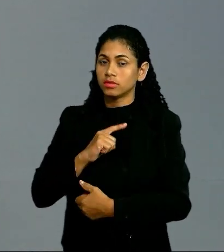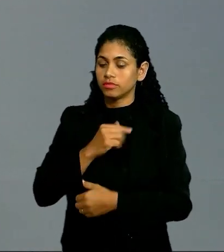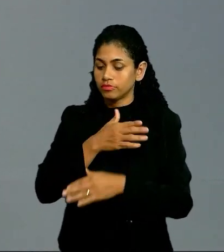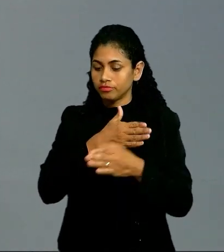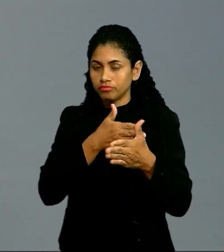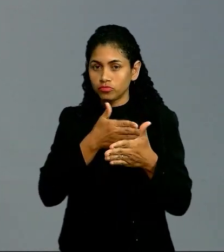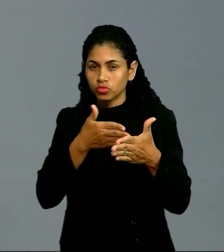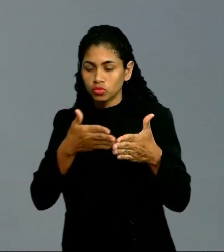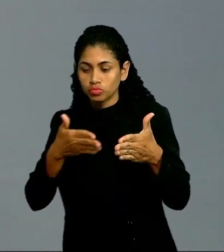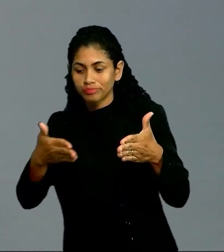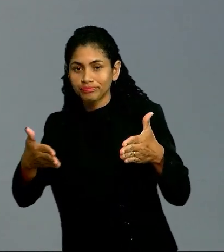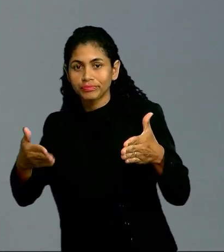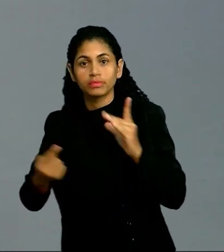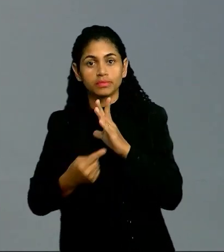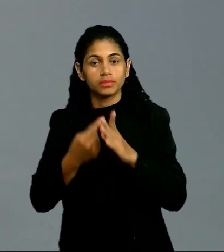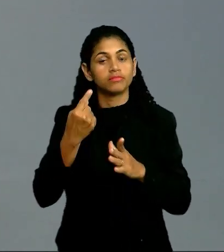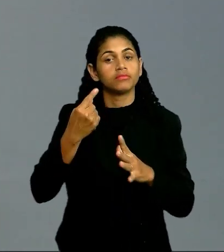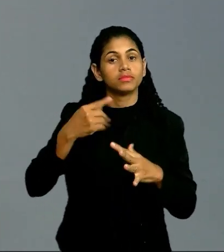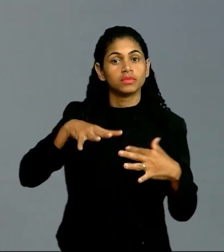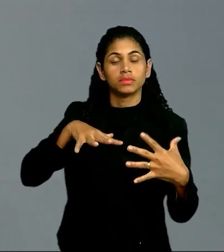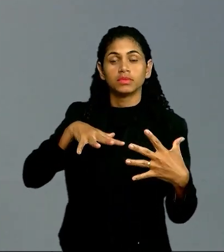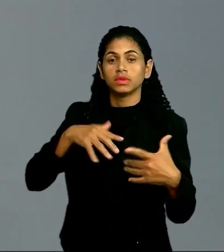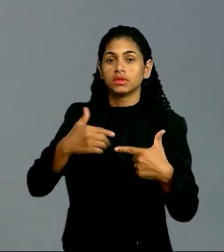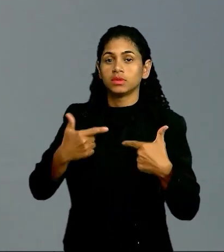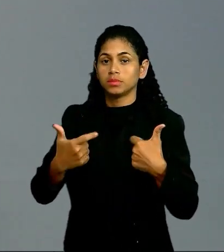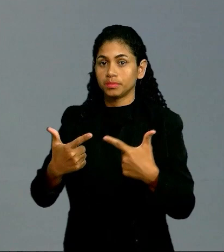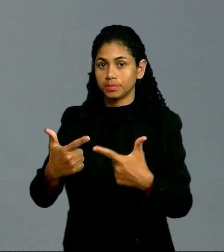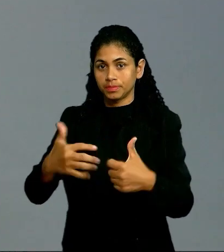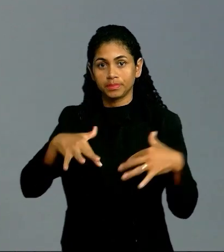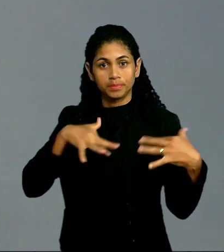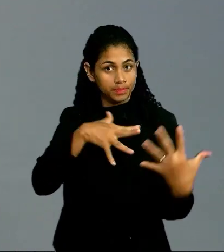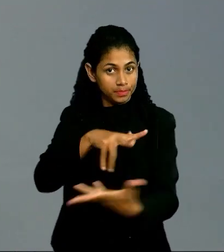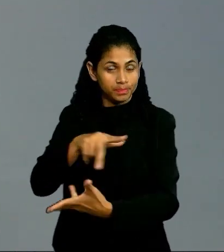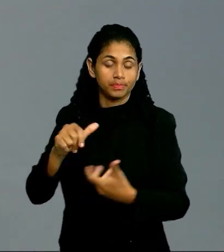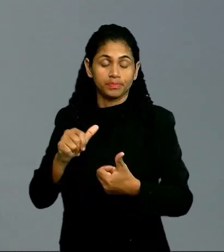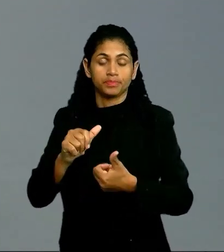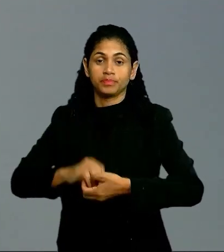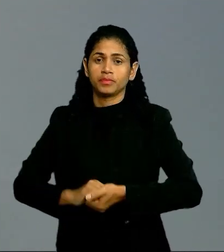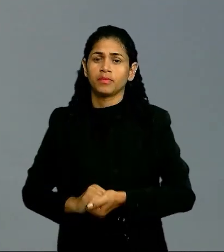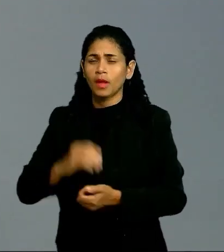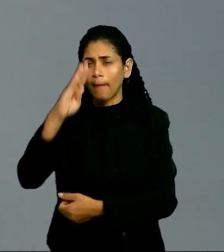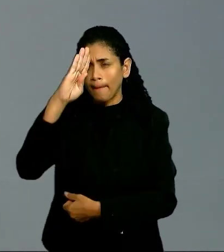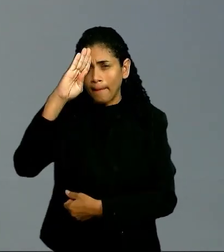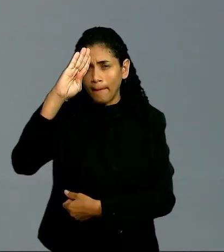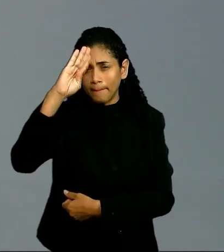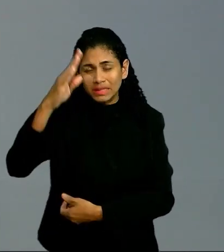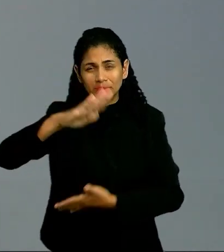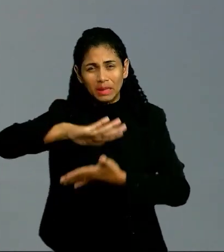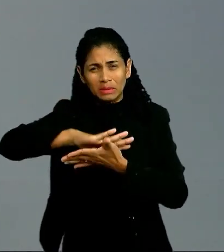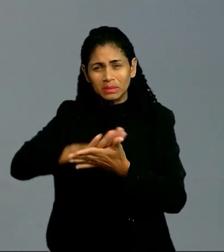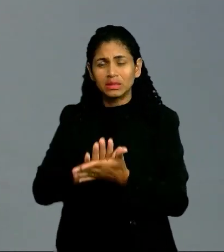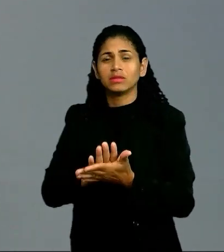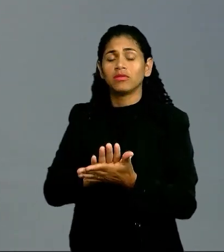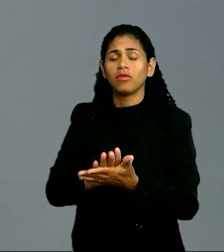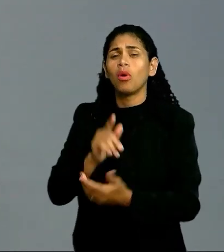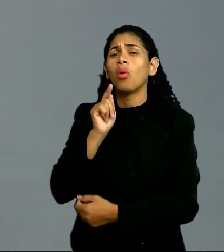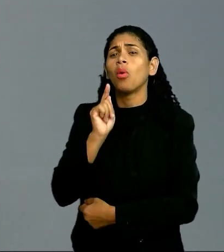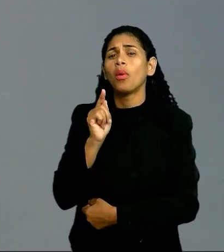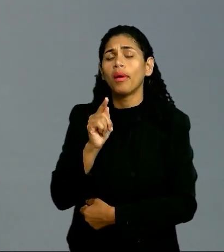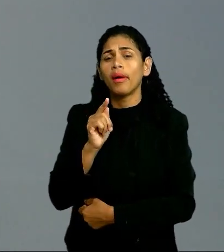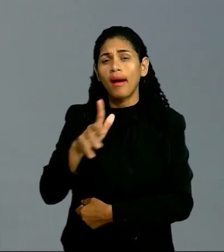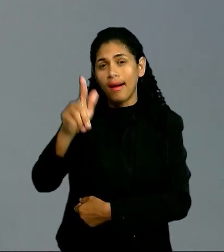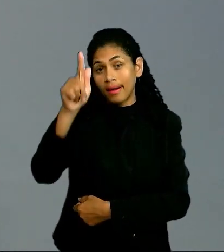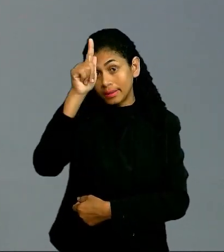A principal nação afetada vai ser a Alemanha, você lembra? Foi ela que pagou pesadíssimas sanções